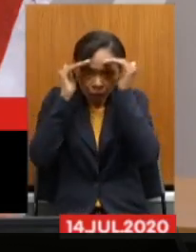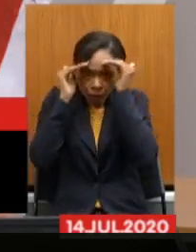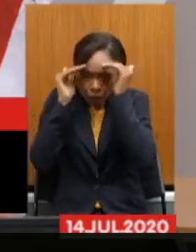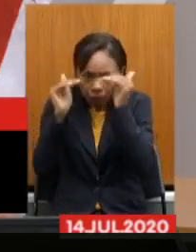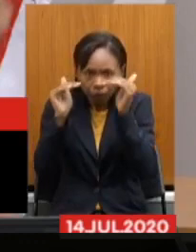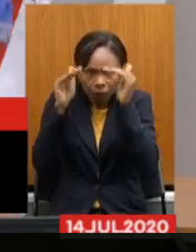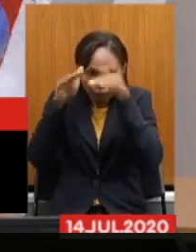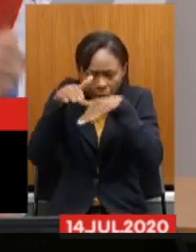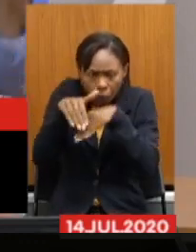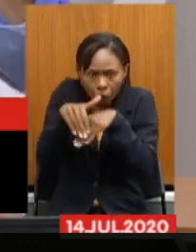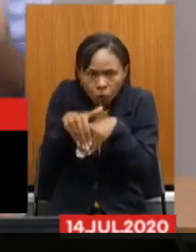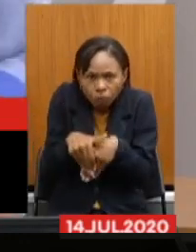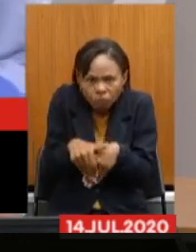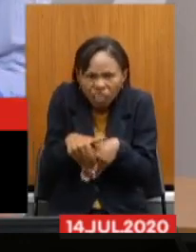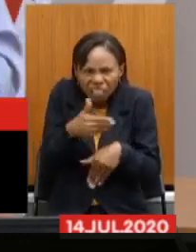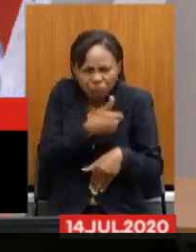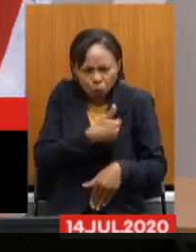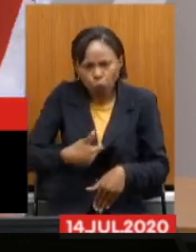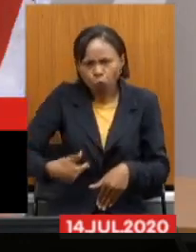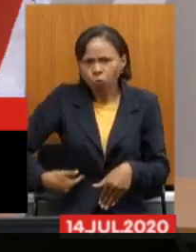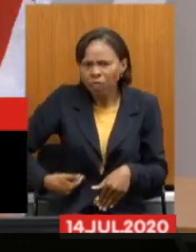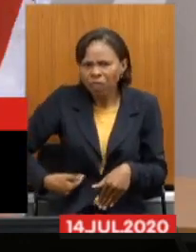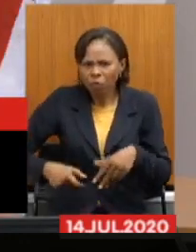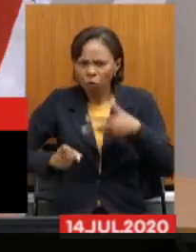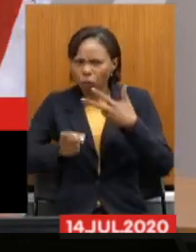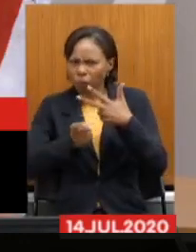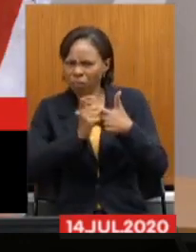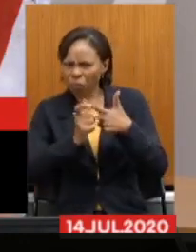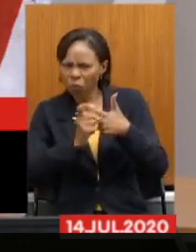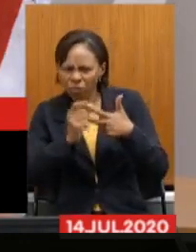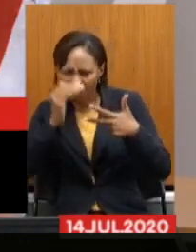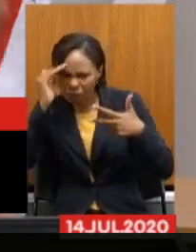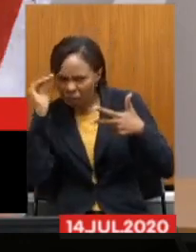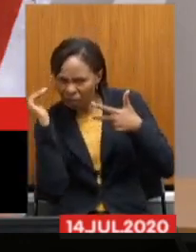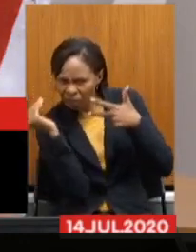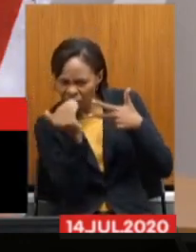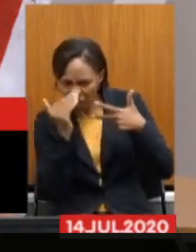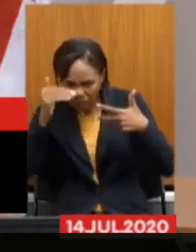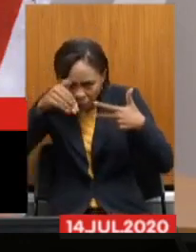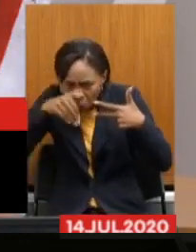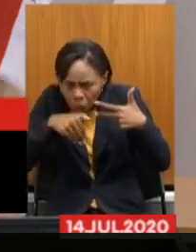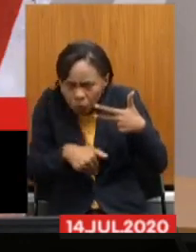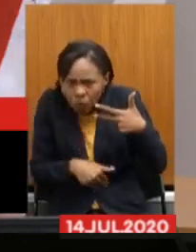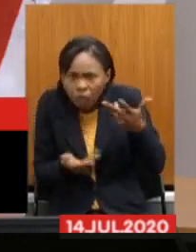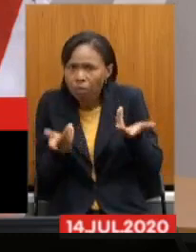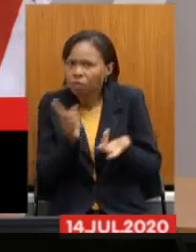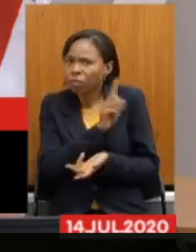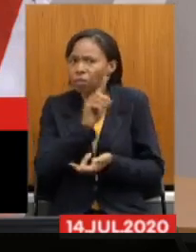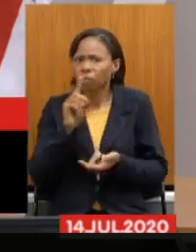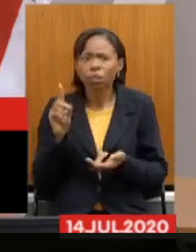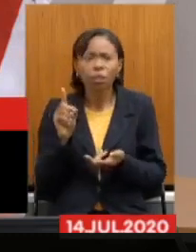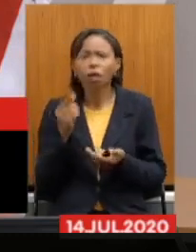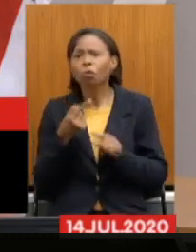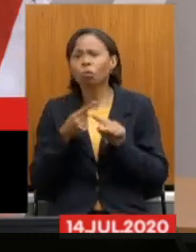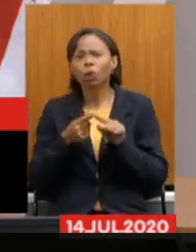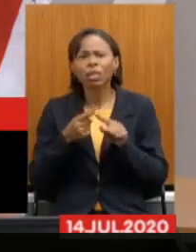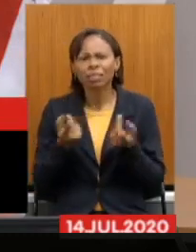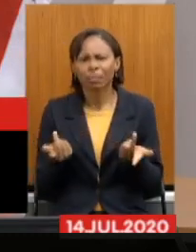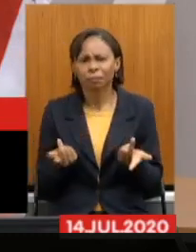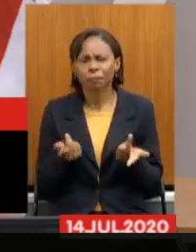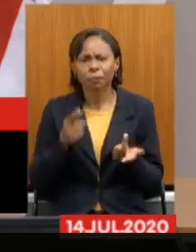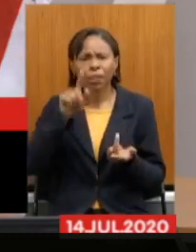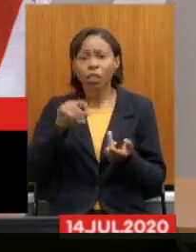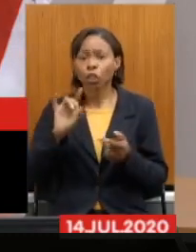governo. Não se curvem diante do executivo. Vocês são representantes nossos do povo. Ele é apenas o inquilino do